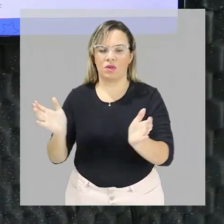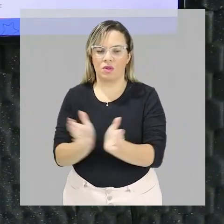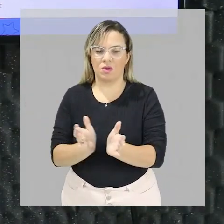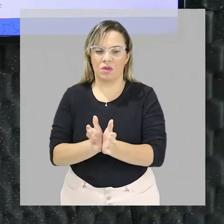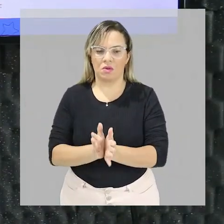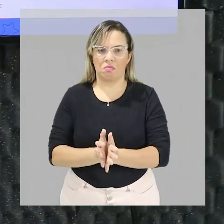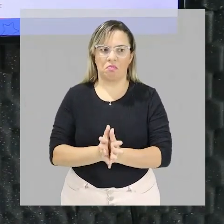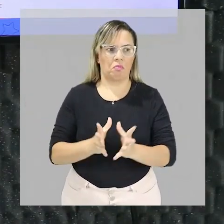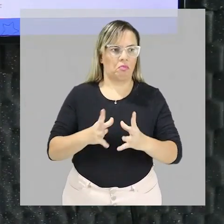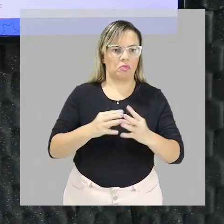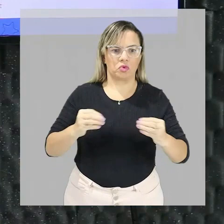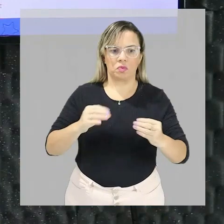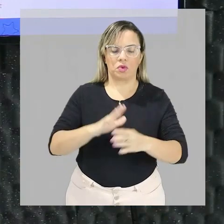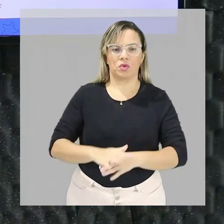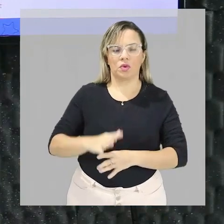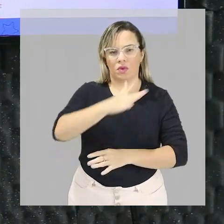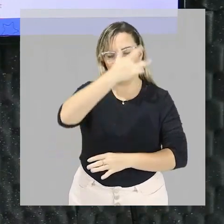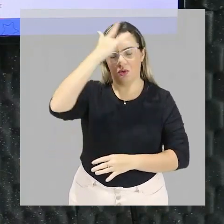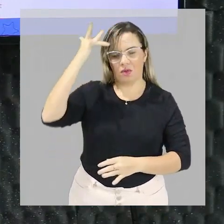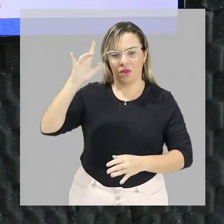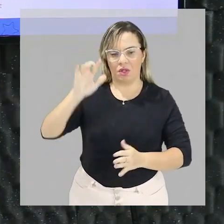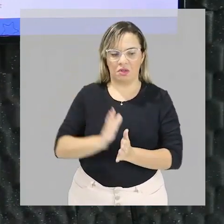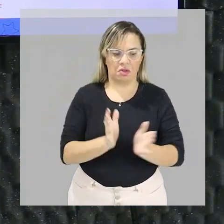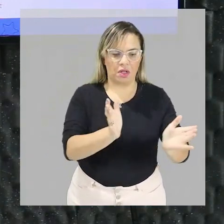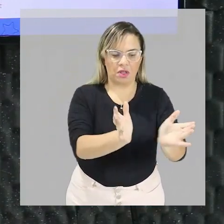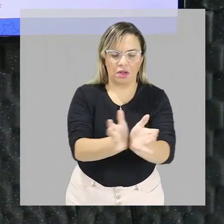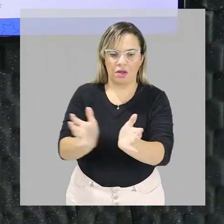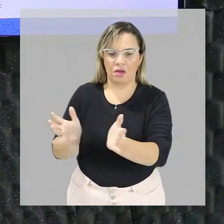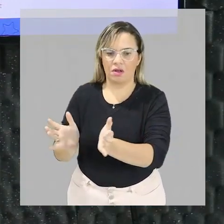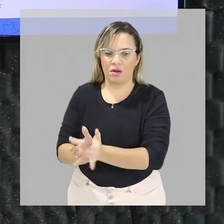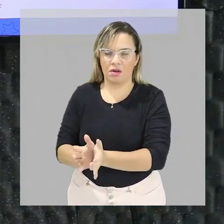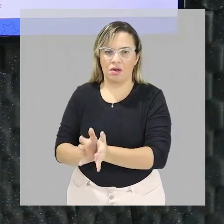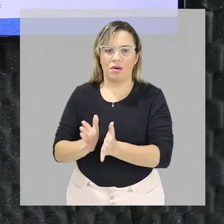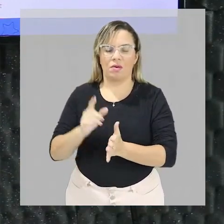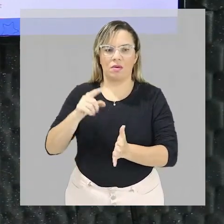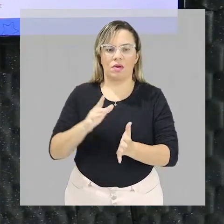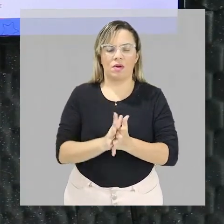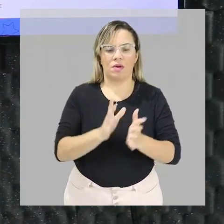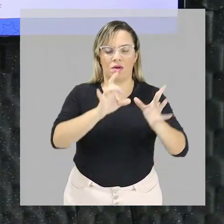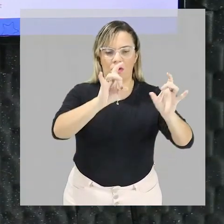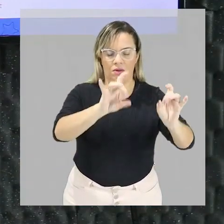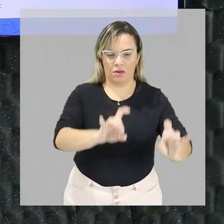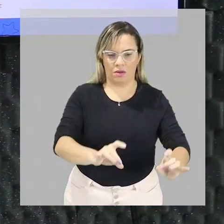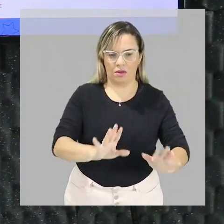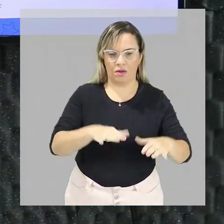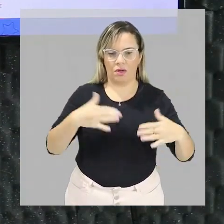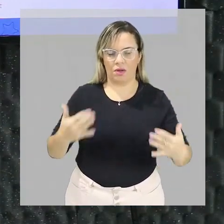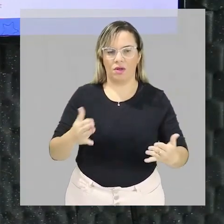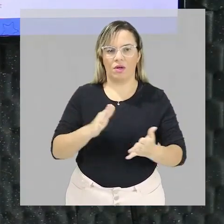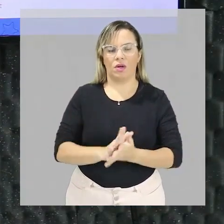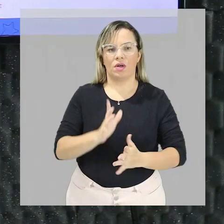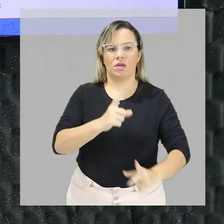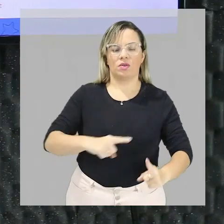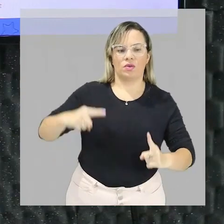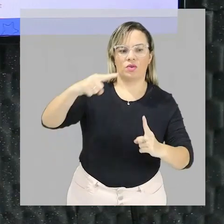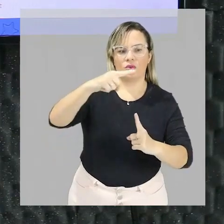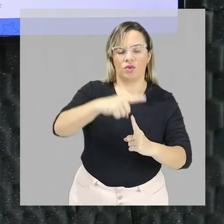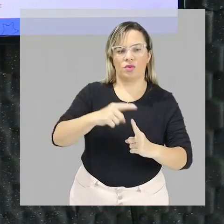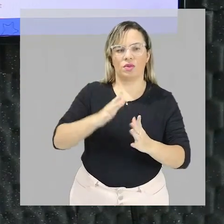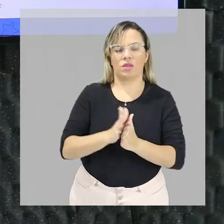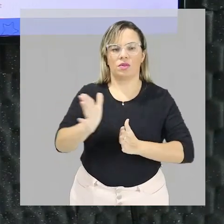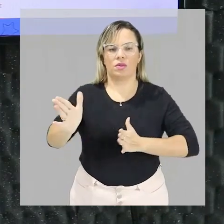nocivos para esse Estado, ou subversivos, como eles costumavam tipificar na